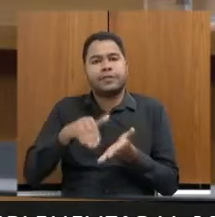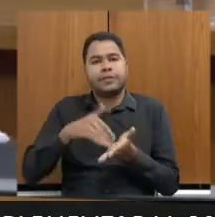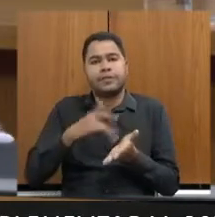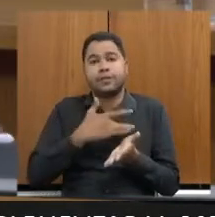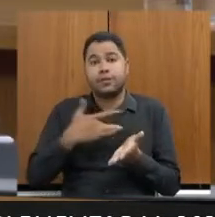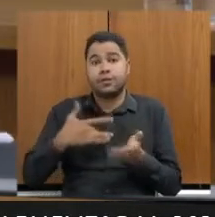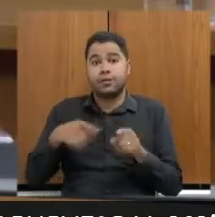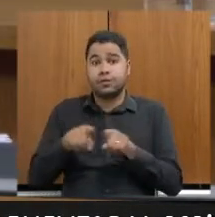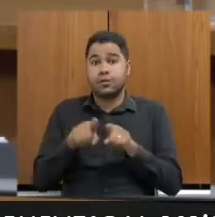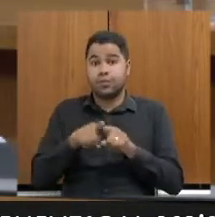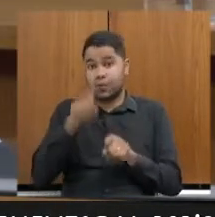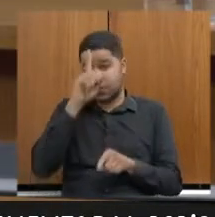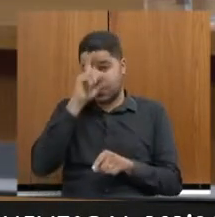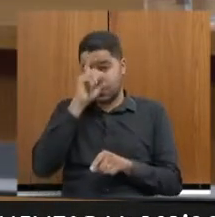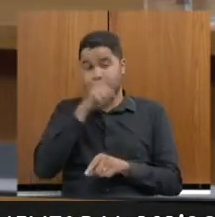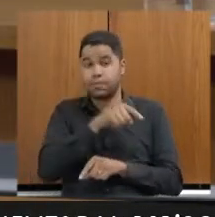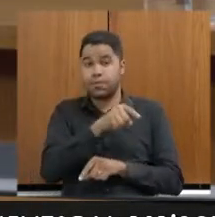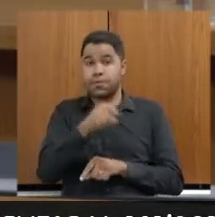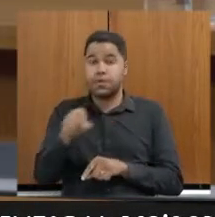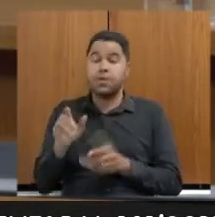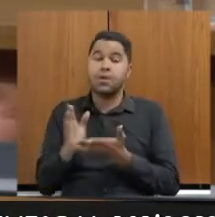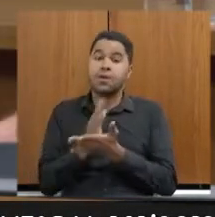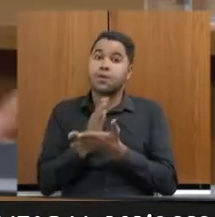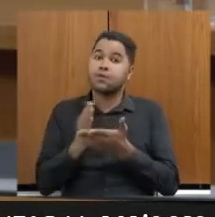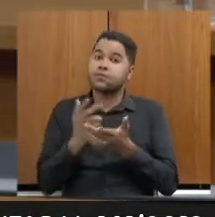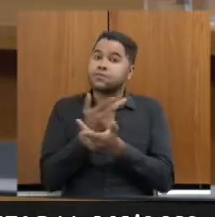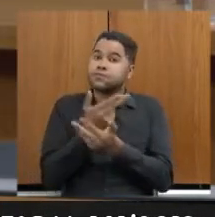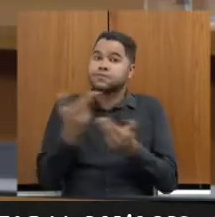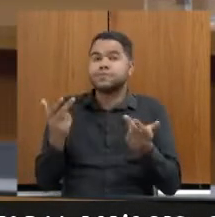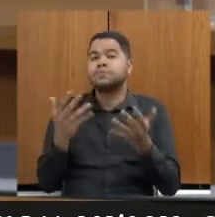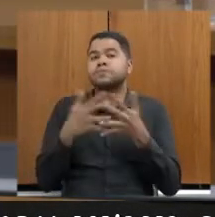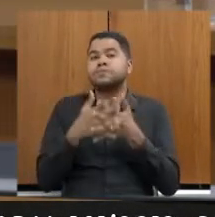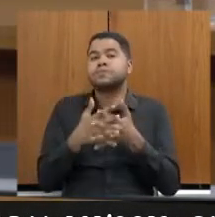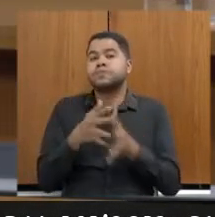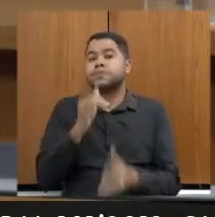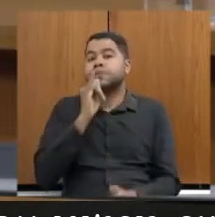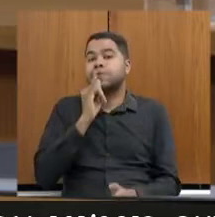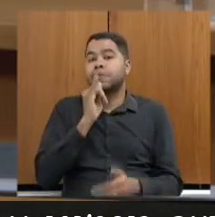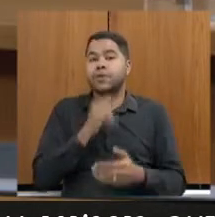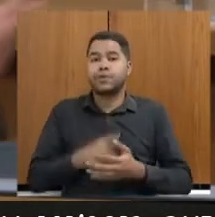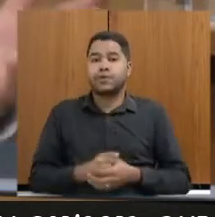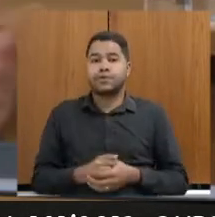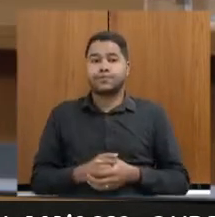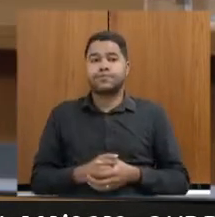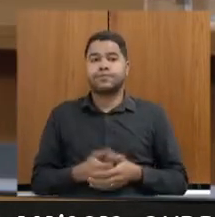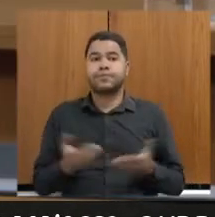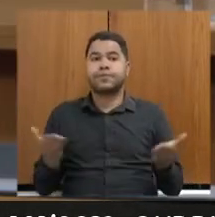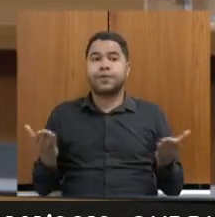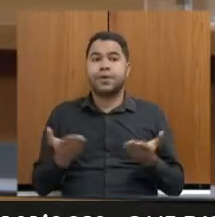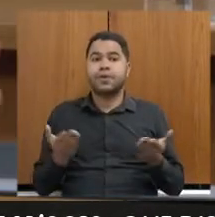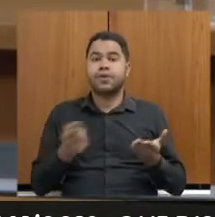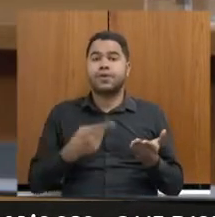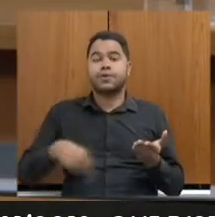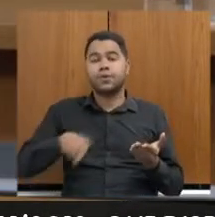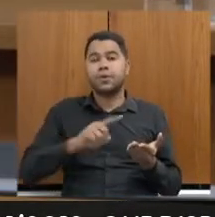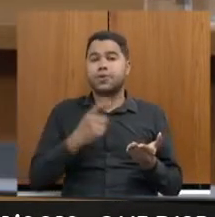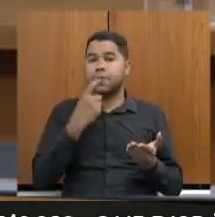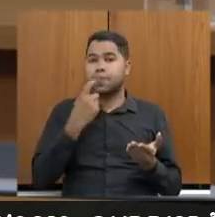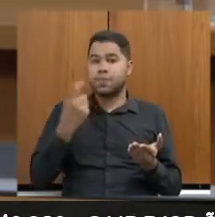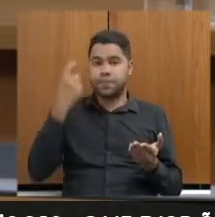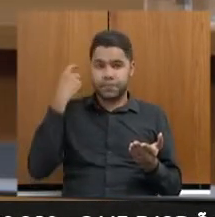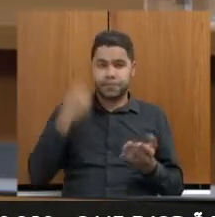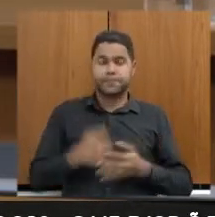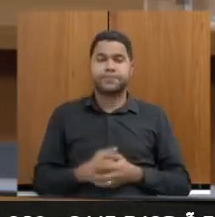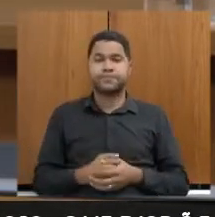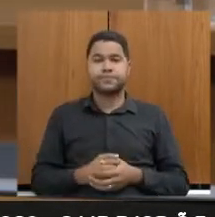dos hospitais e até algumas coisas complicadas como por exemplo agora nós tivemos há poucos